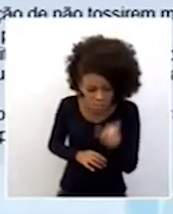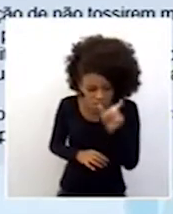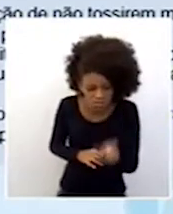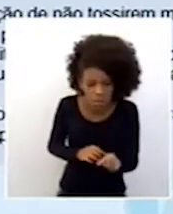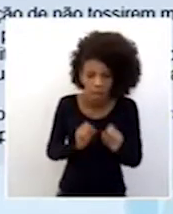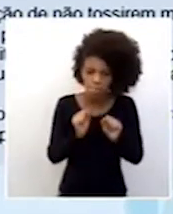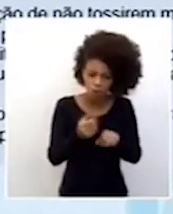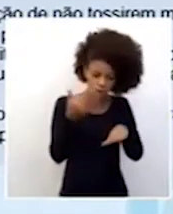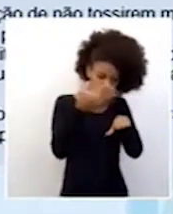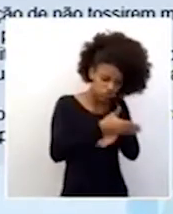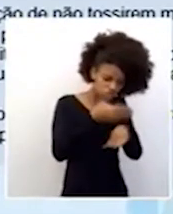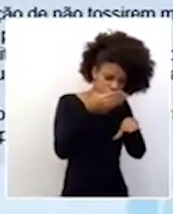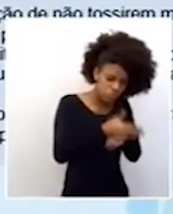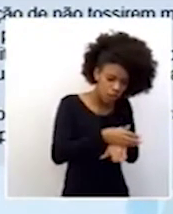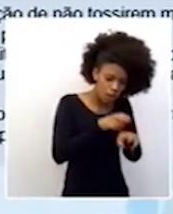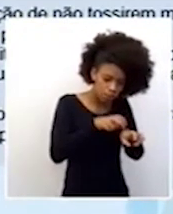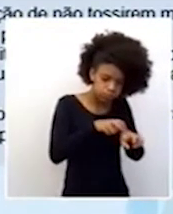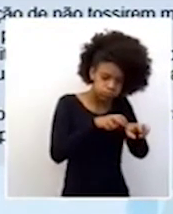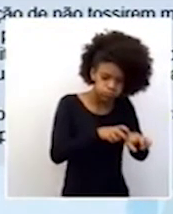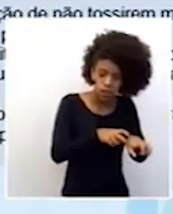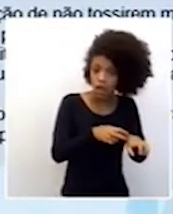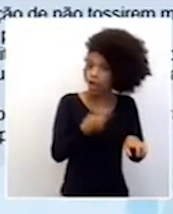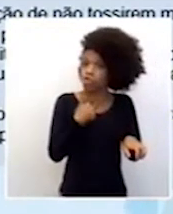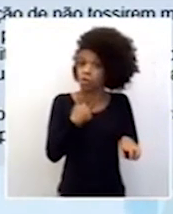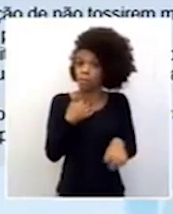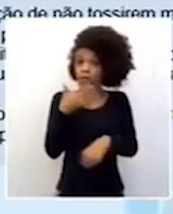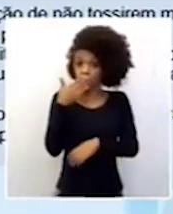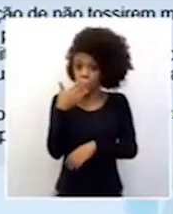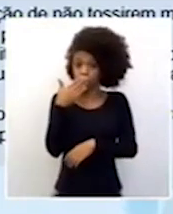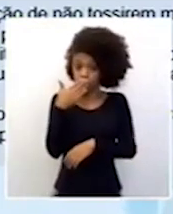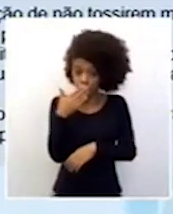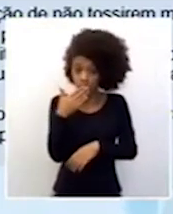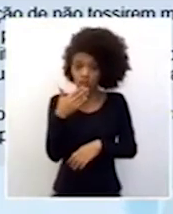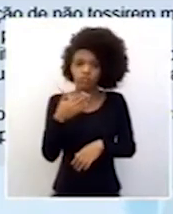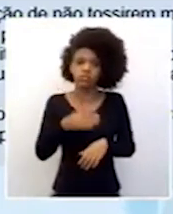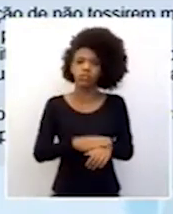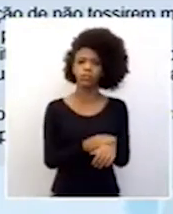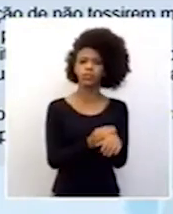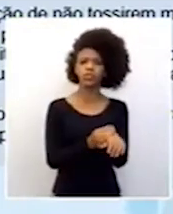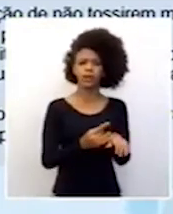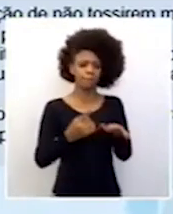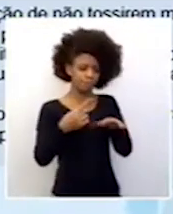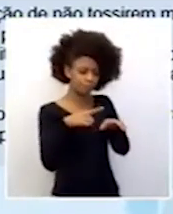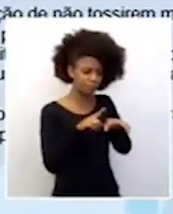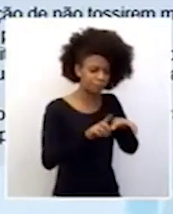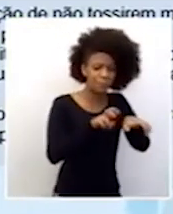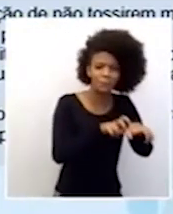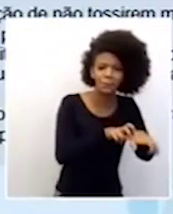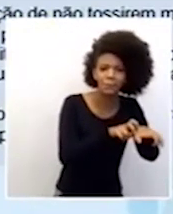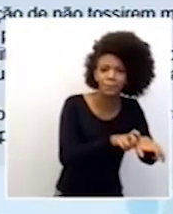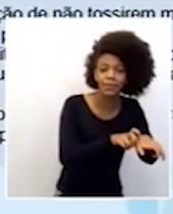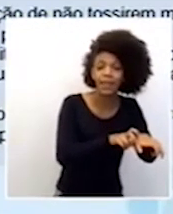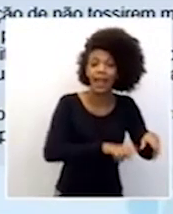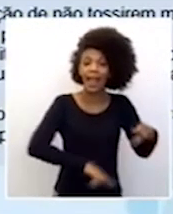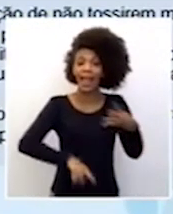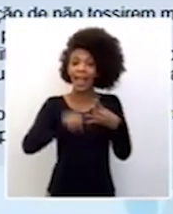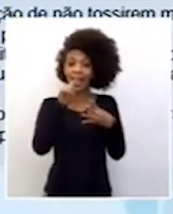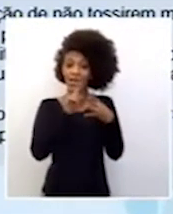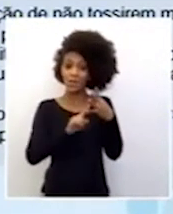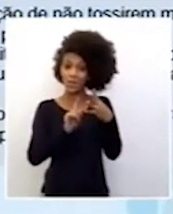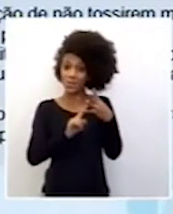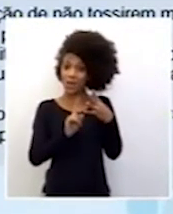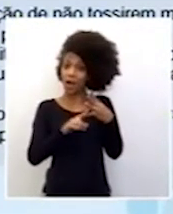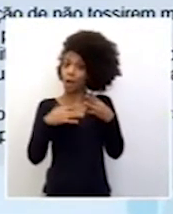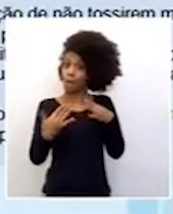nos bondes com a condição de não tossirem mais de 3 vezes dentro de 1 hora. E no caso de pigarro, 4. Quando a tosse